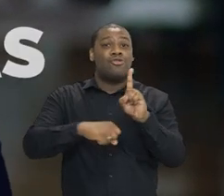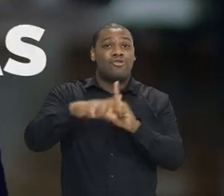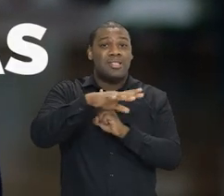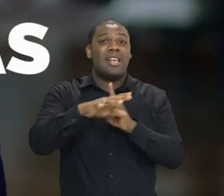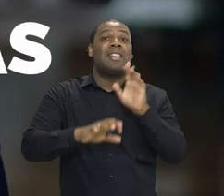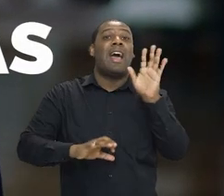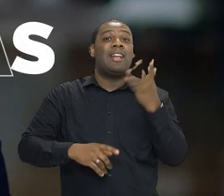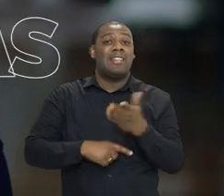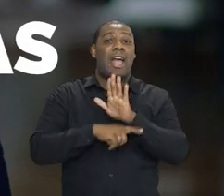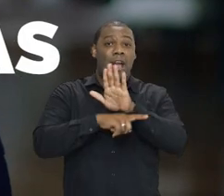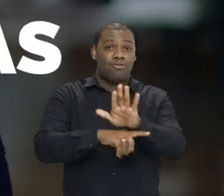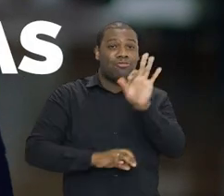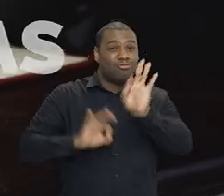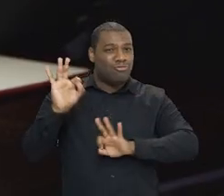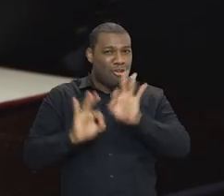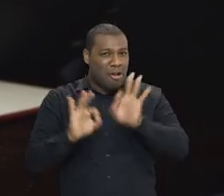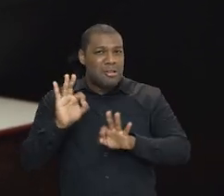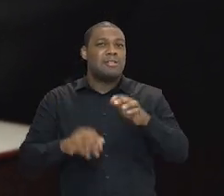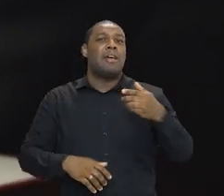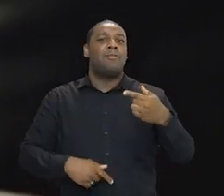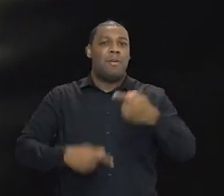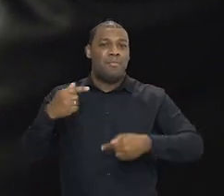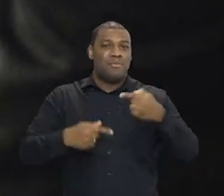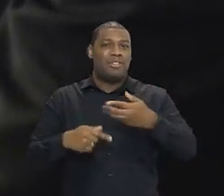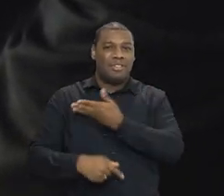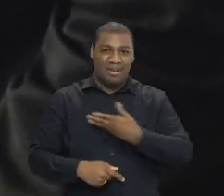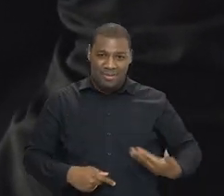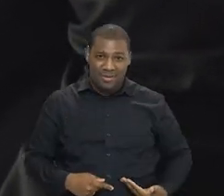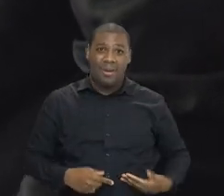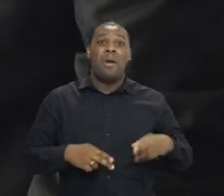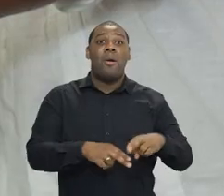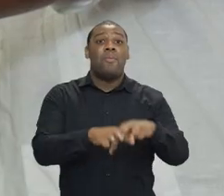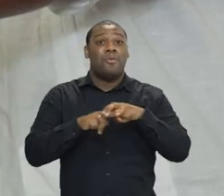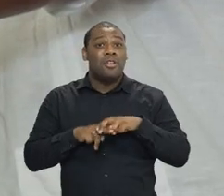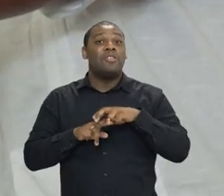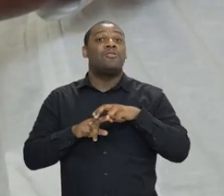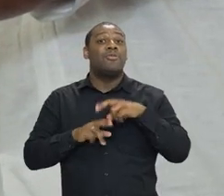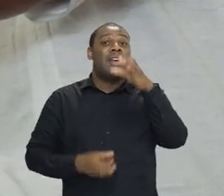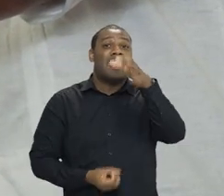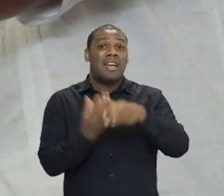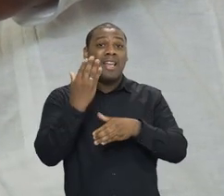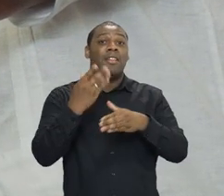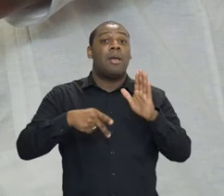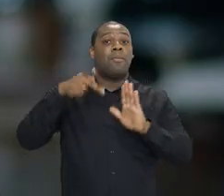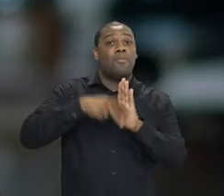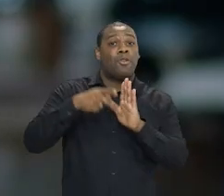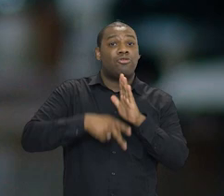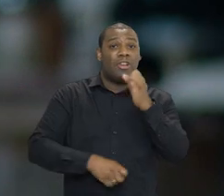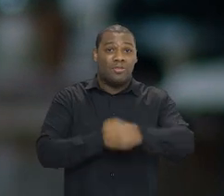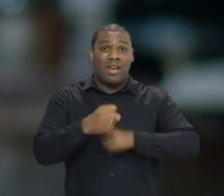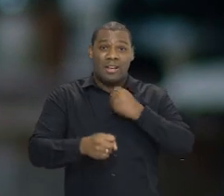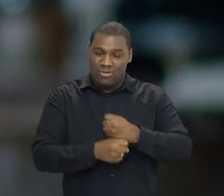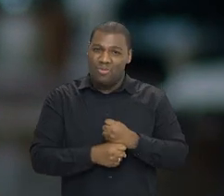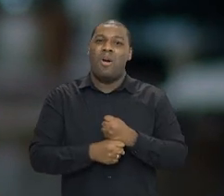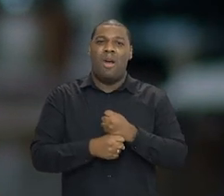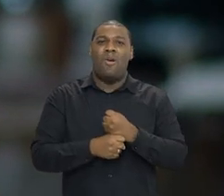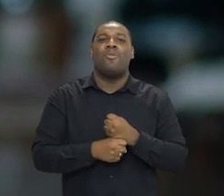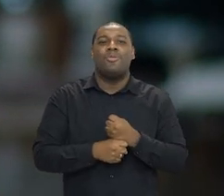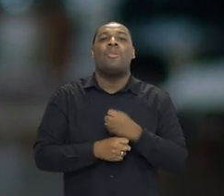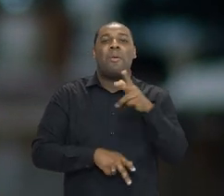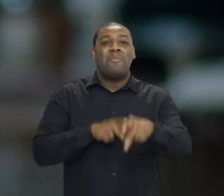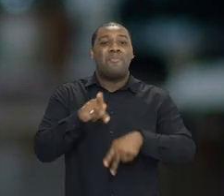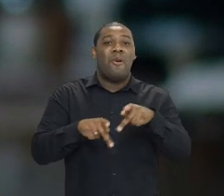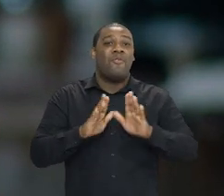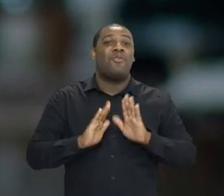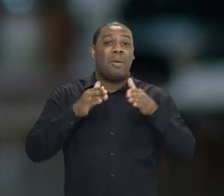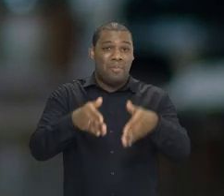a desenhar as políticas públicas. Por isso, nós fizemos o plano plurianual mais participativo da história para